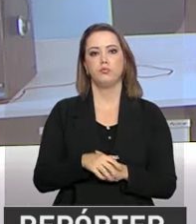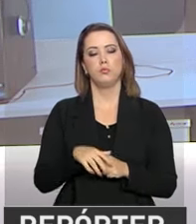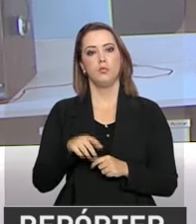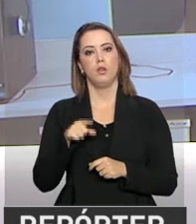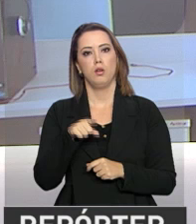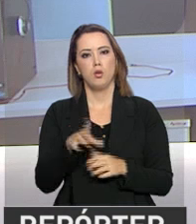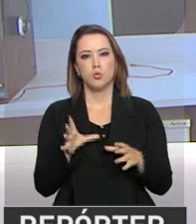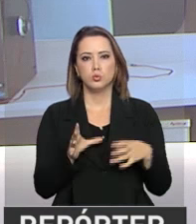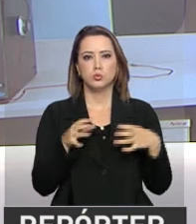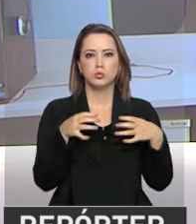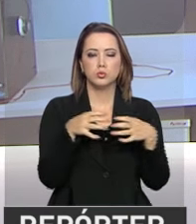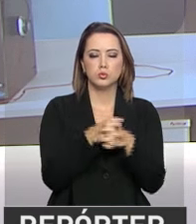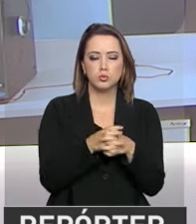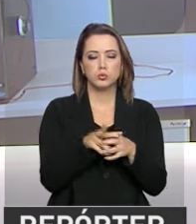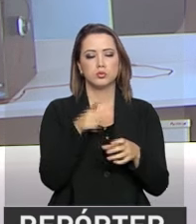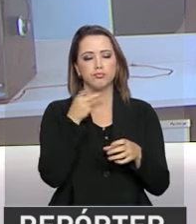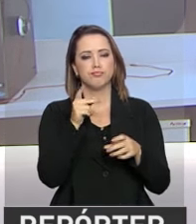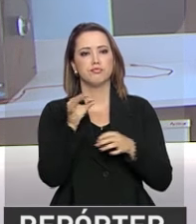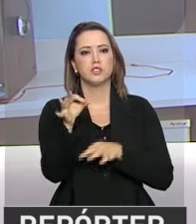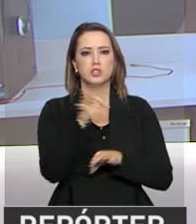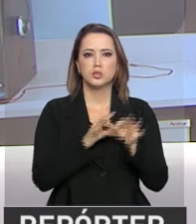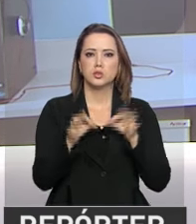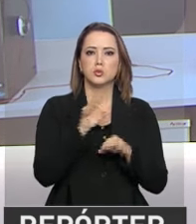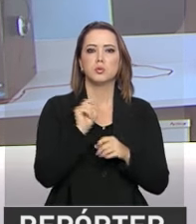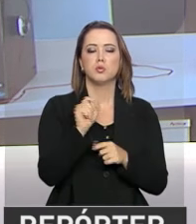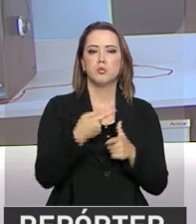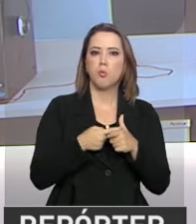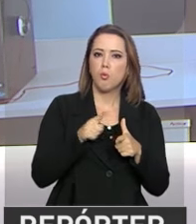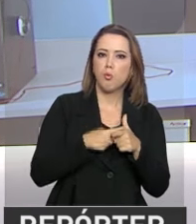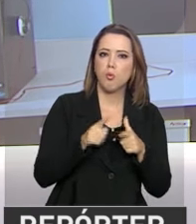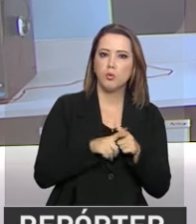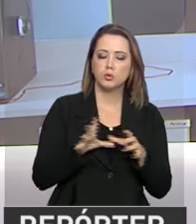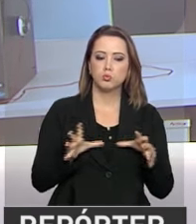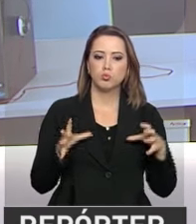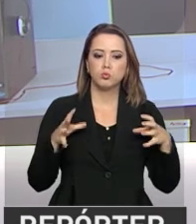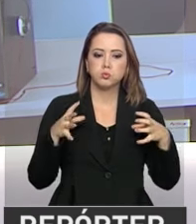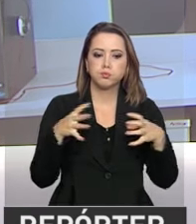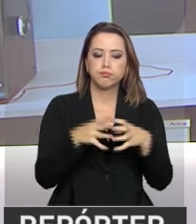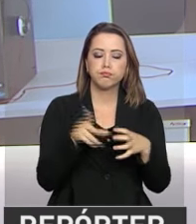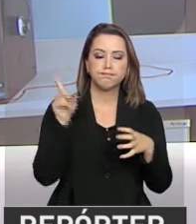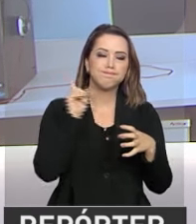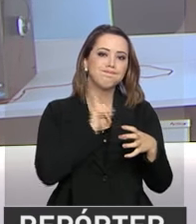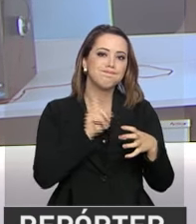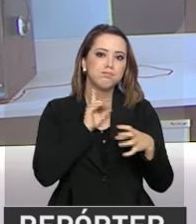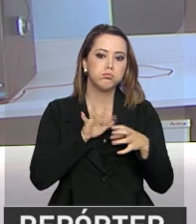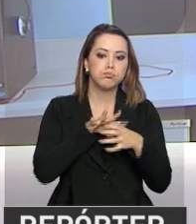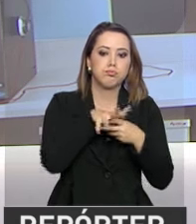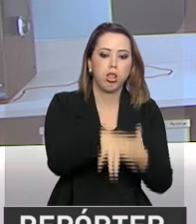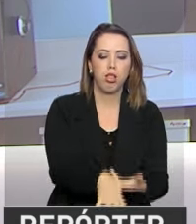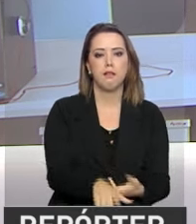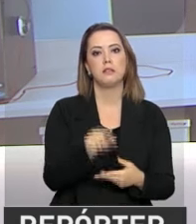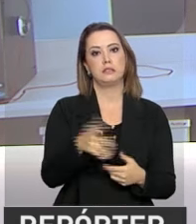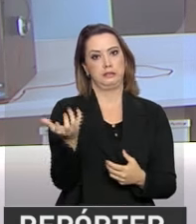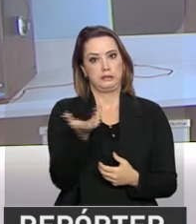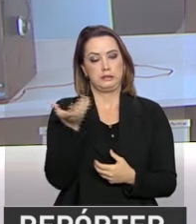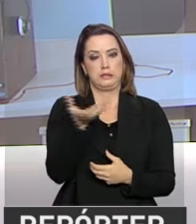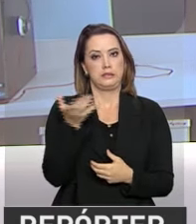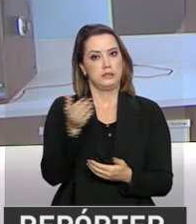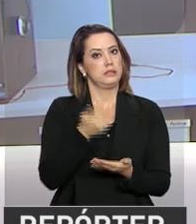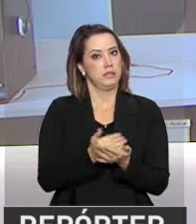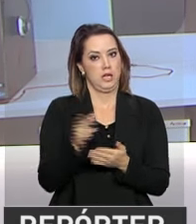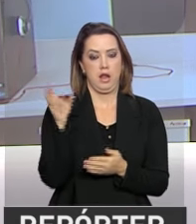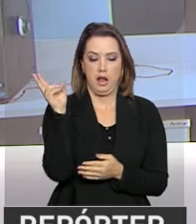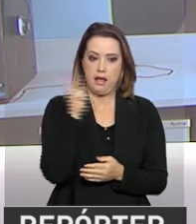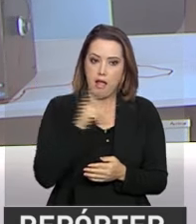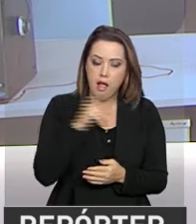discutir os problemas causados pelo rompimento da barragem em Mariana, Minas Gerais, quer que ações emergenciais sejam tomadas antes do início